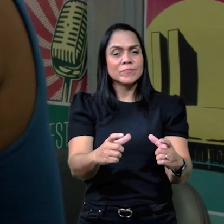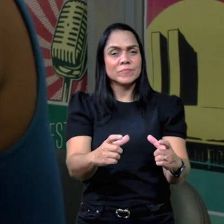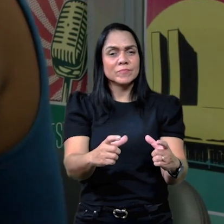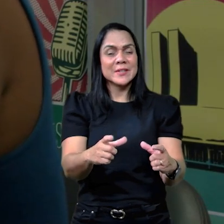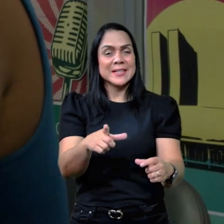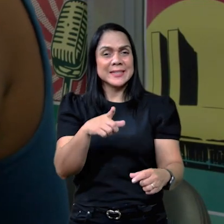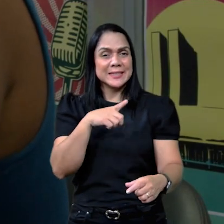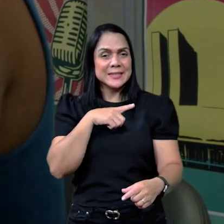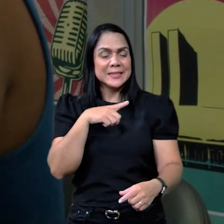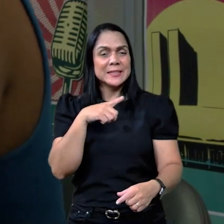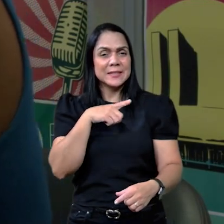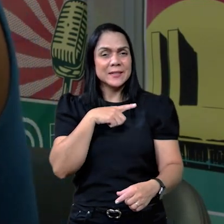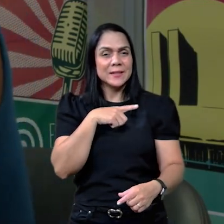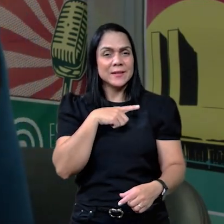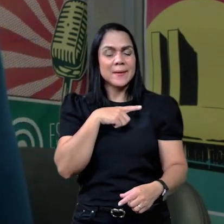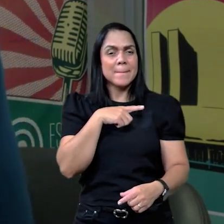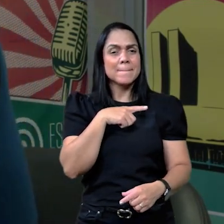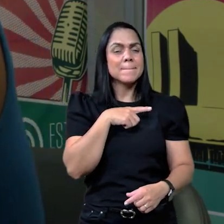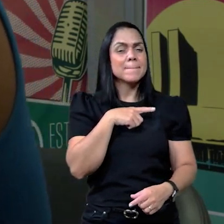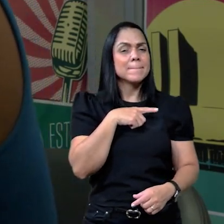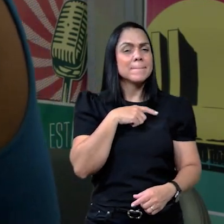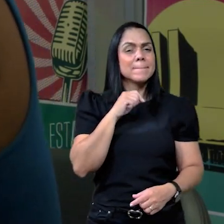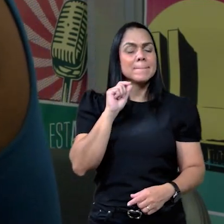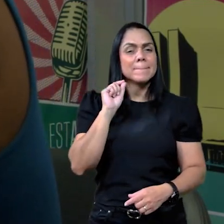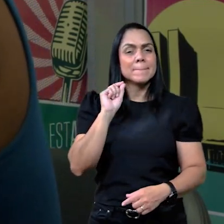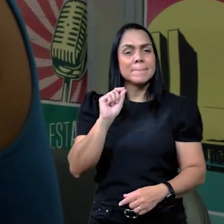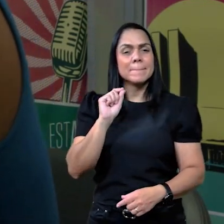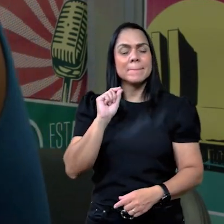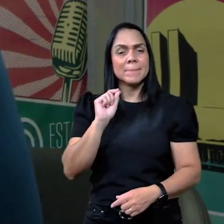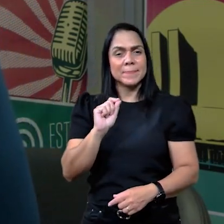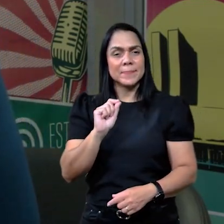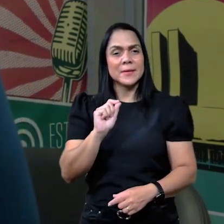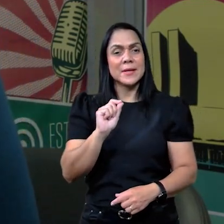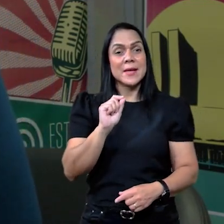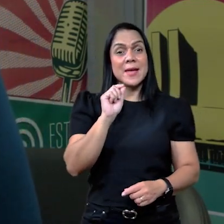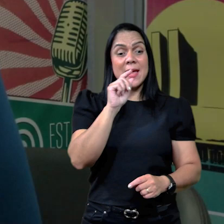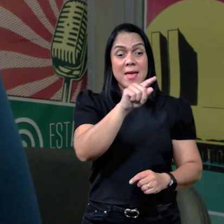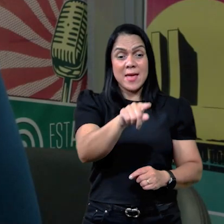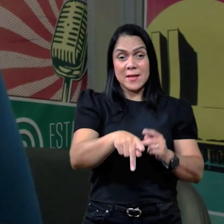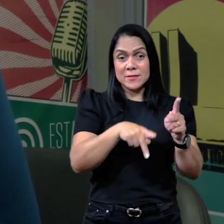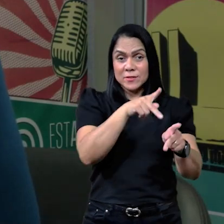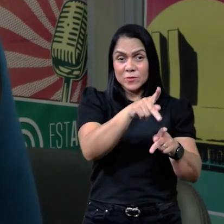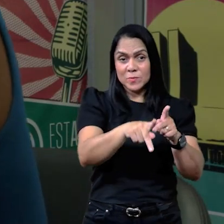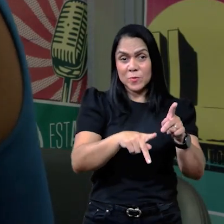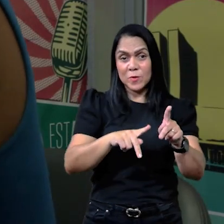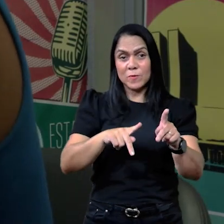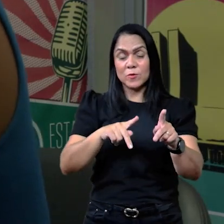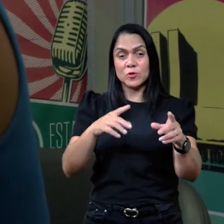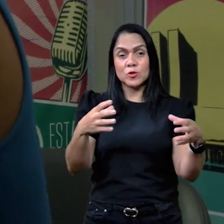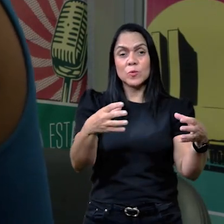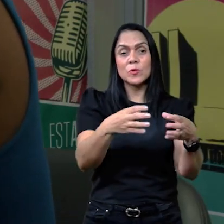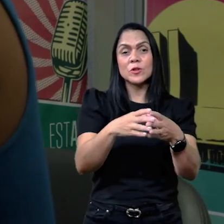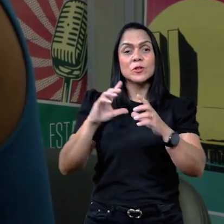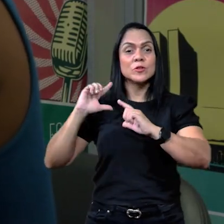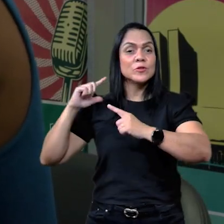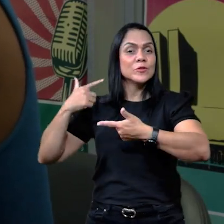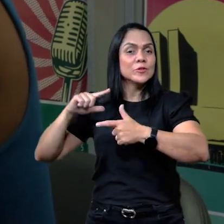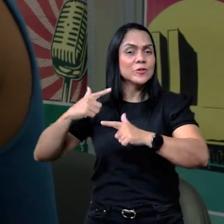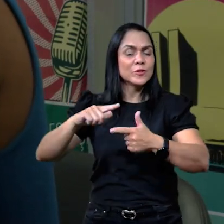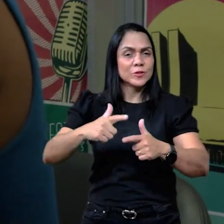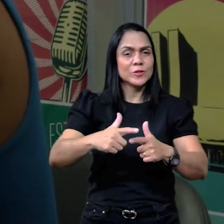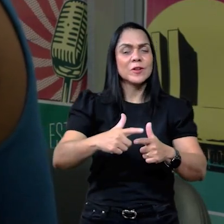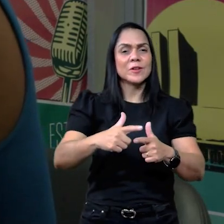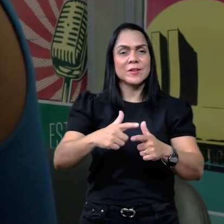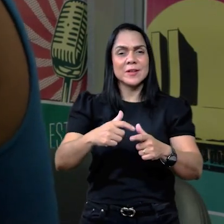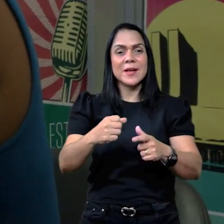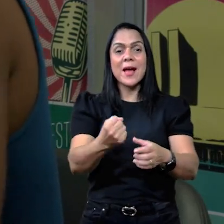né, protagonizando, né, esses povos e essas comunidades tradicionais, é uma forma também de